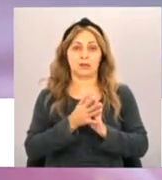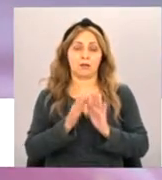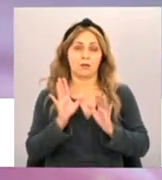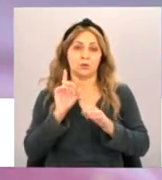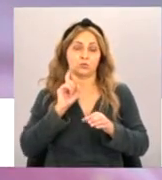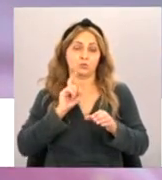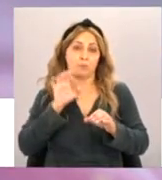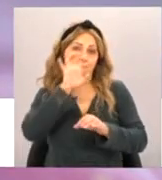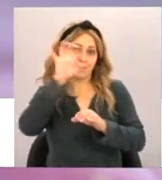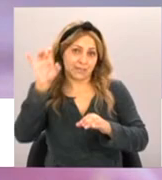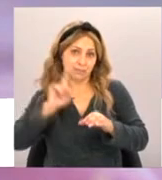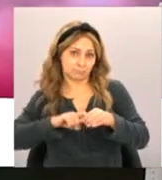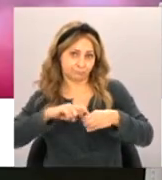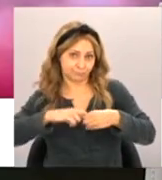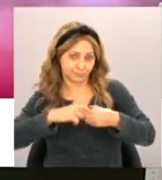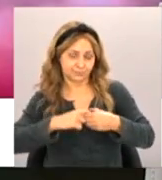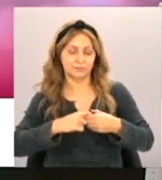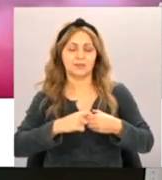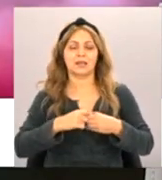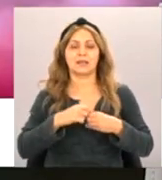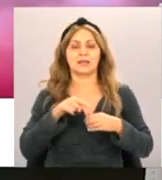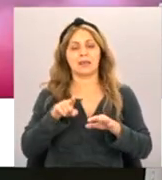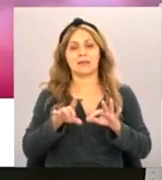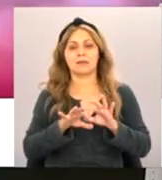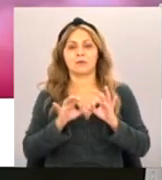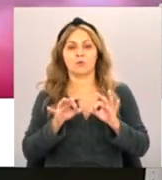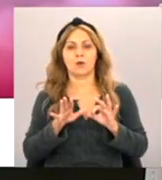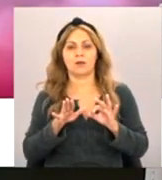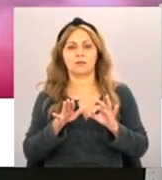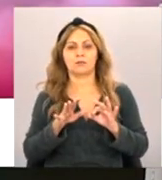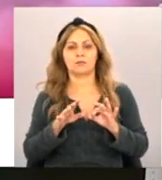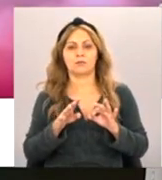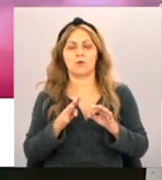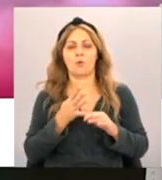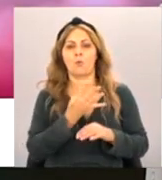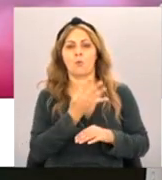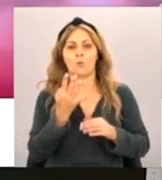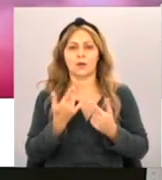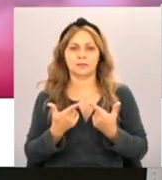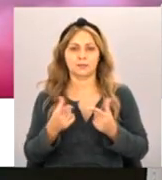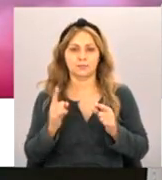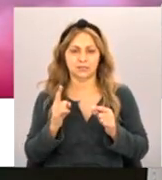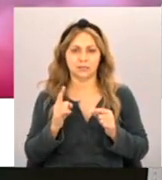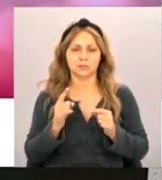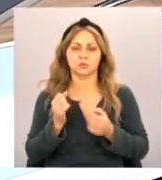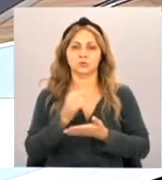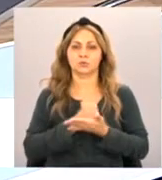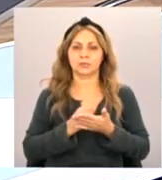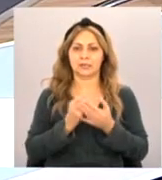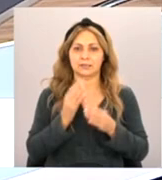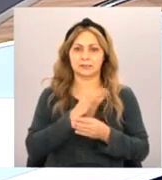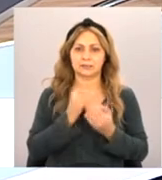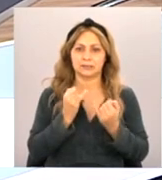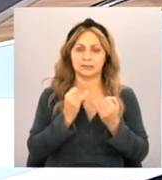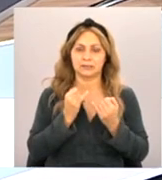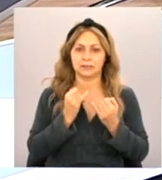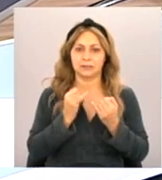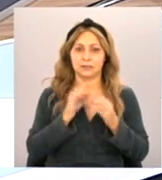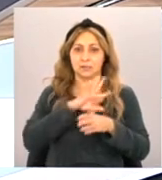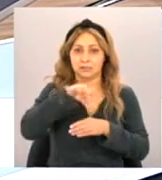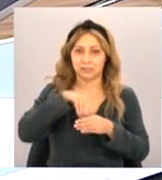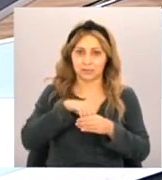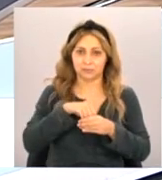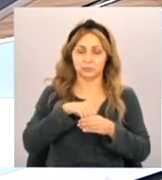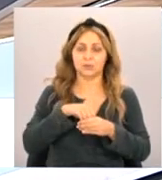nós sabemos que isto implica são chamadas quatro liberdades do mercado interno da União Europeia de livre circulação de bens